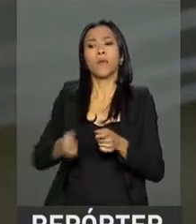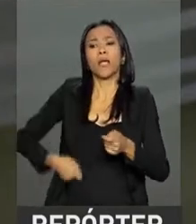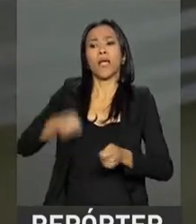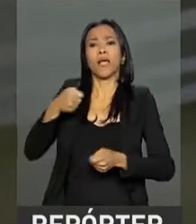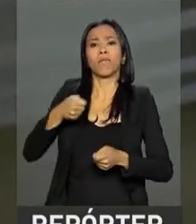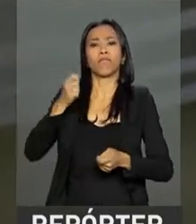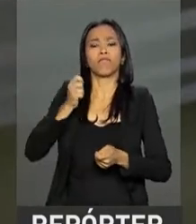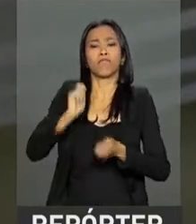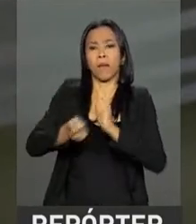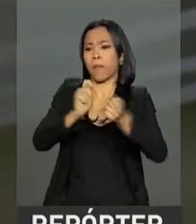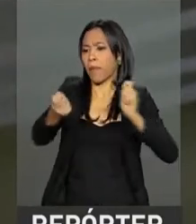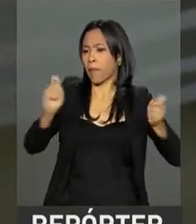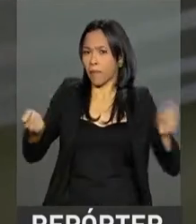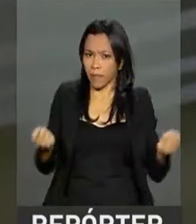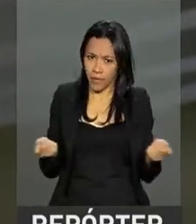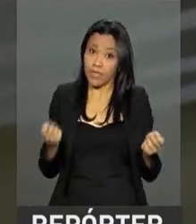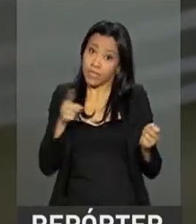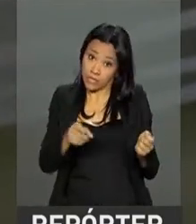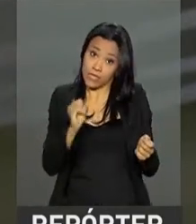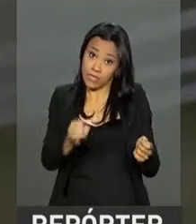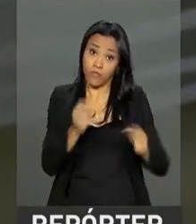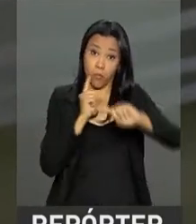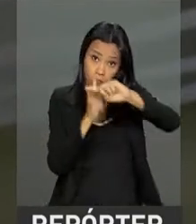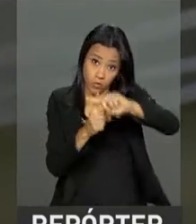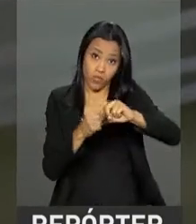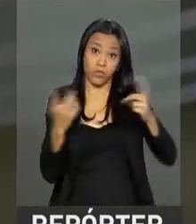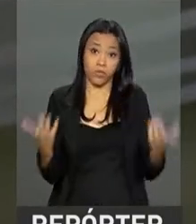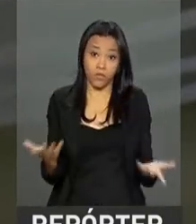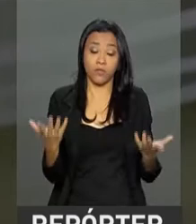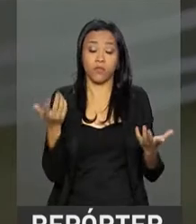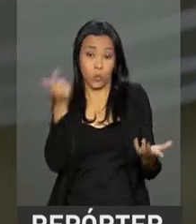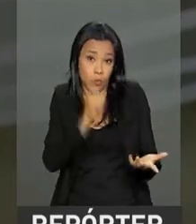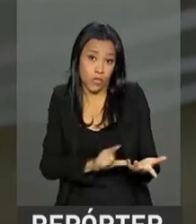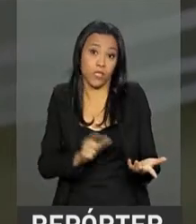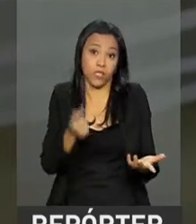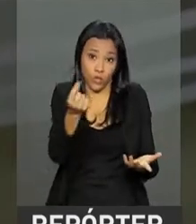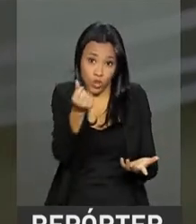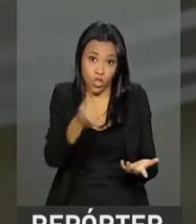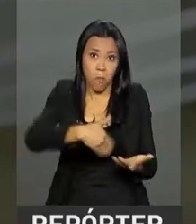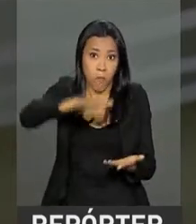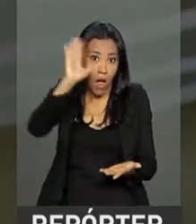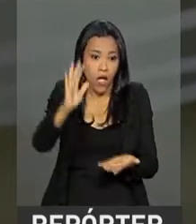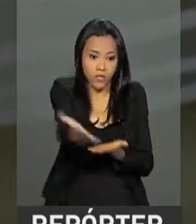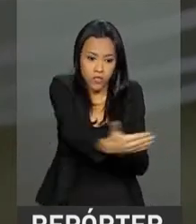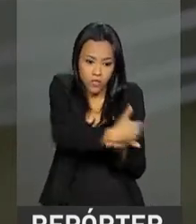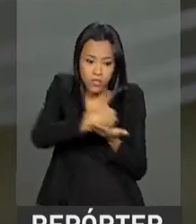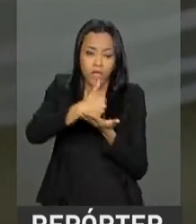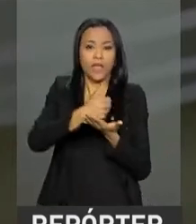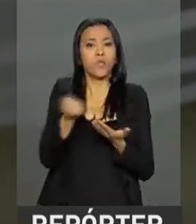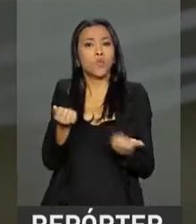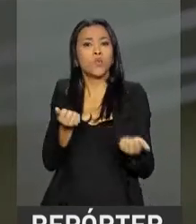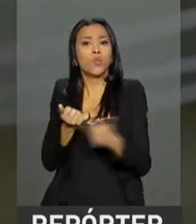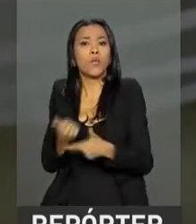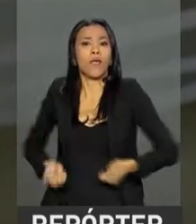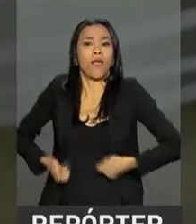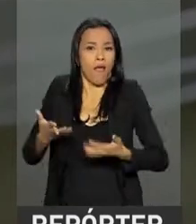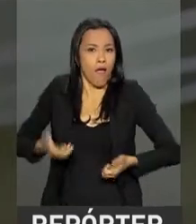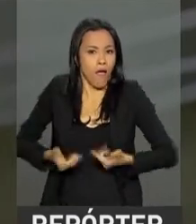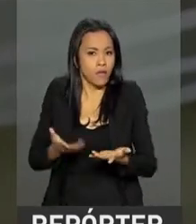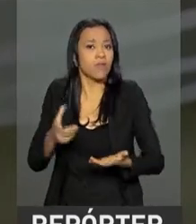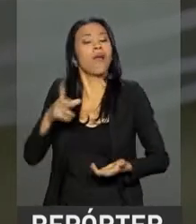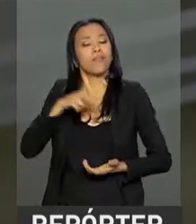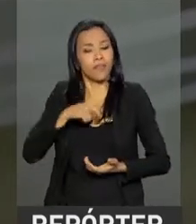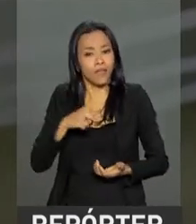do ano se o resultado for positivo ou seja se o governo arrecadar mais do que gasta tem-se o superávit